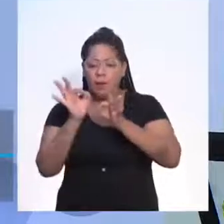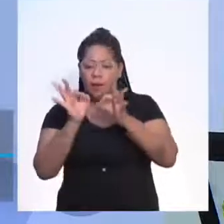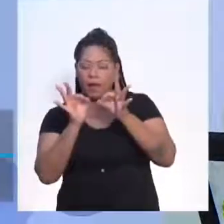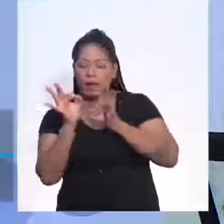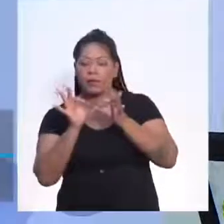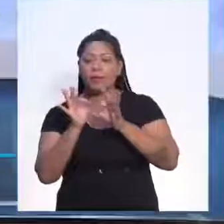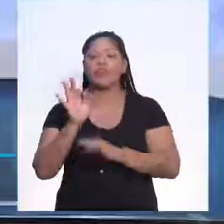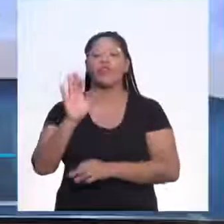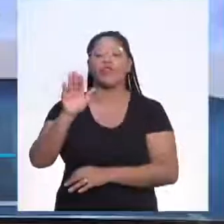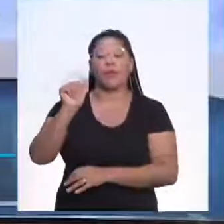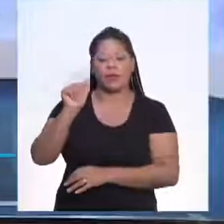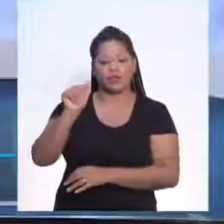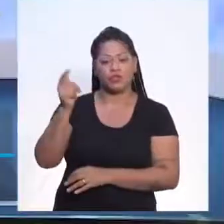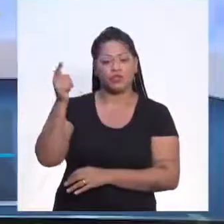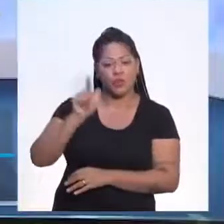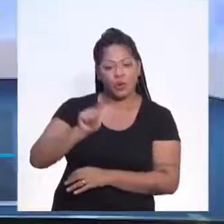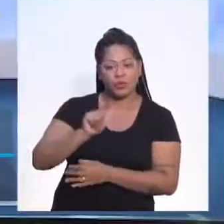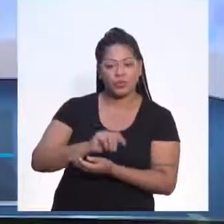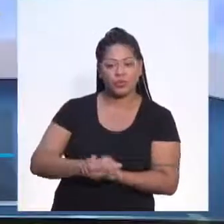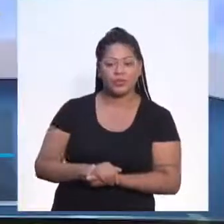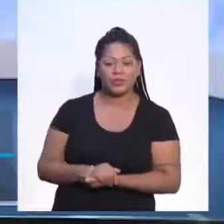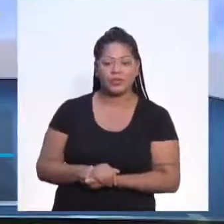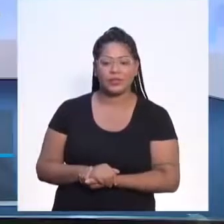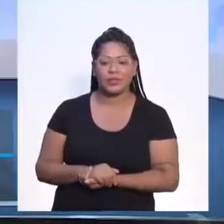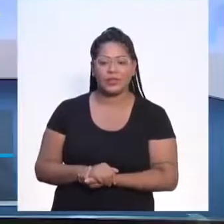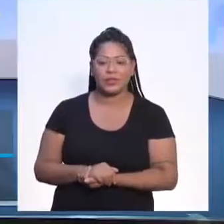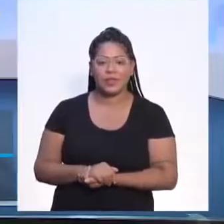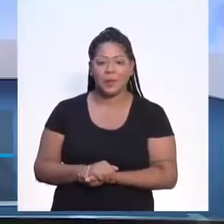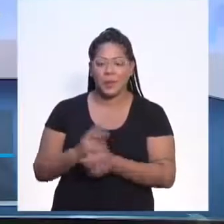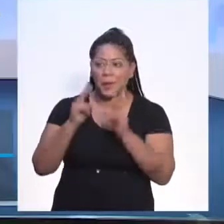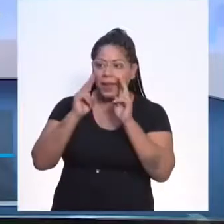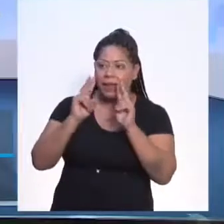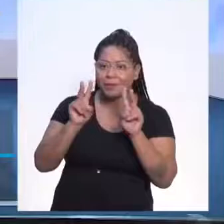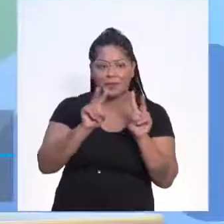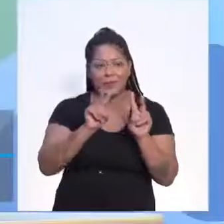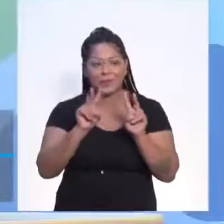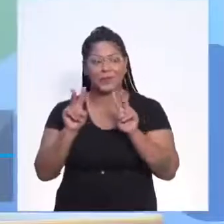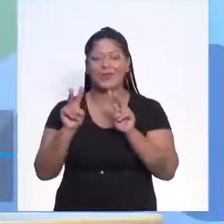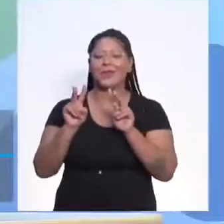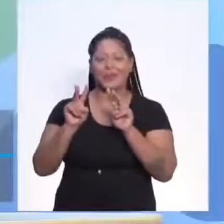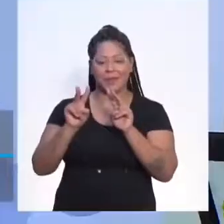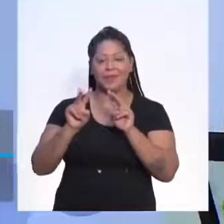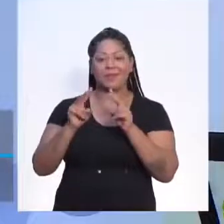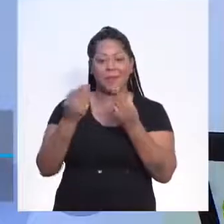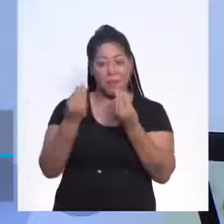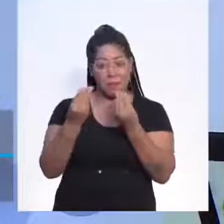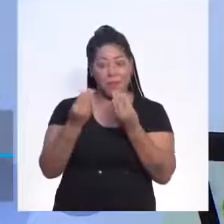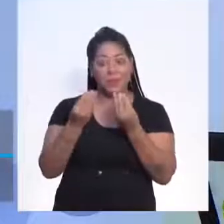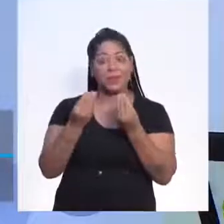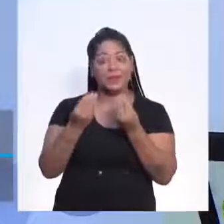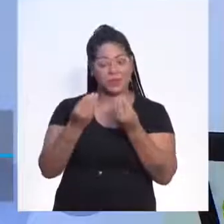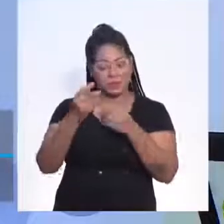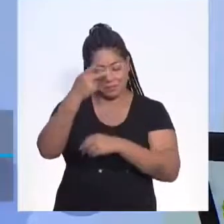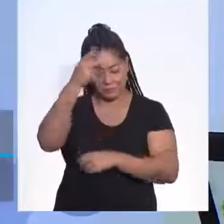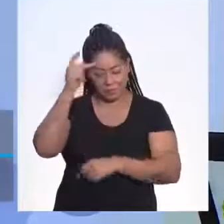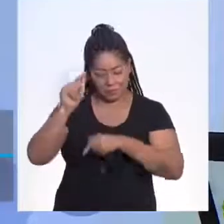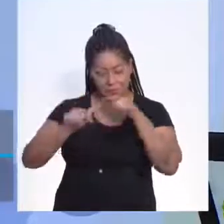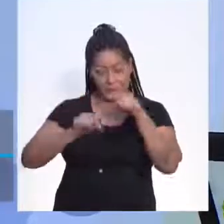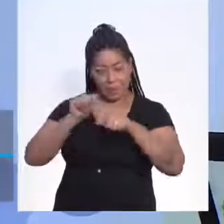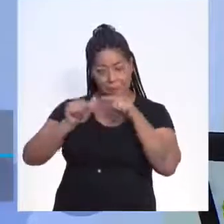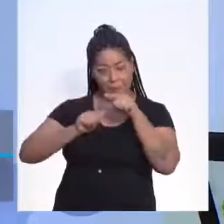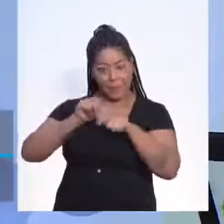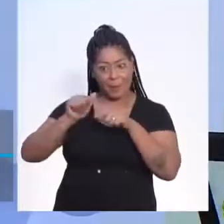alguém. Muitas pessoas aqui nos bastidores trabalhando para que essa conversa e transmissão aconteça. Gente, é verdade. Muitas pessoas trabalhando, né, em torno